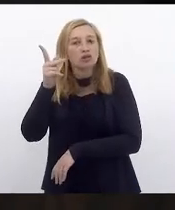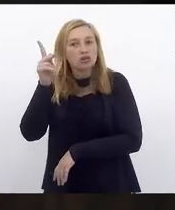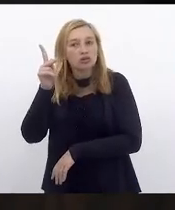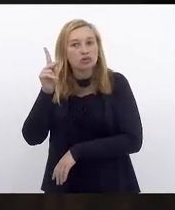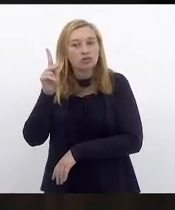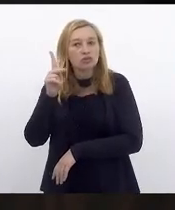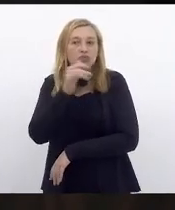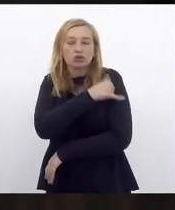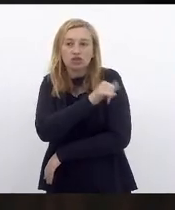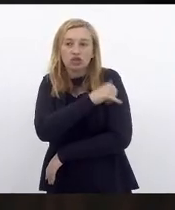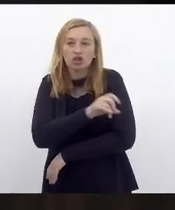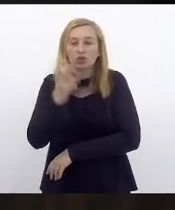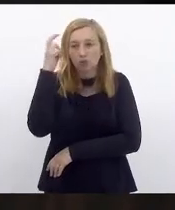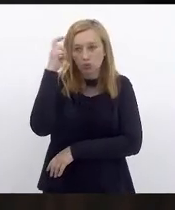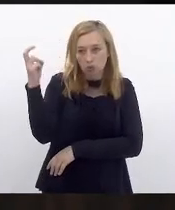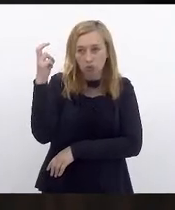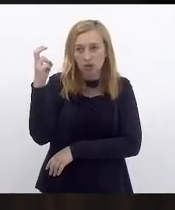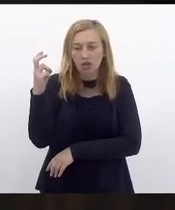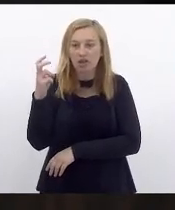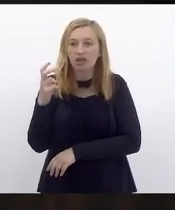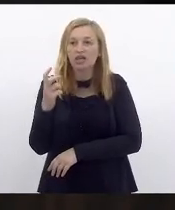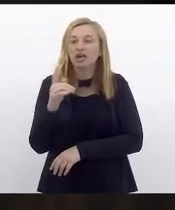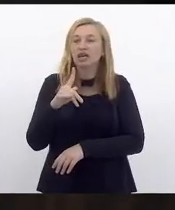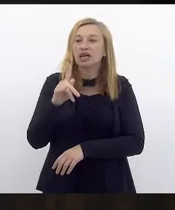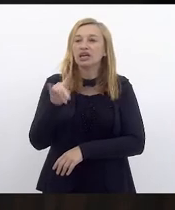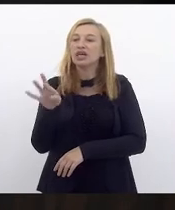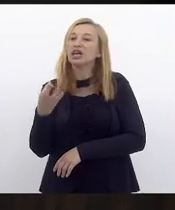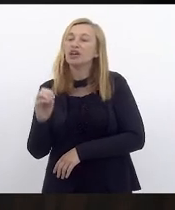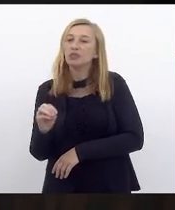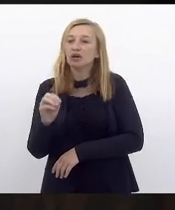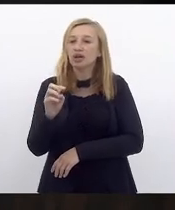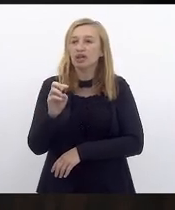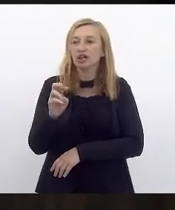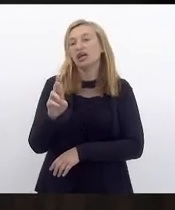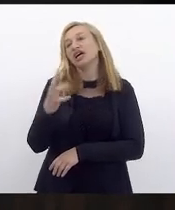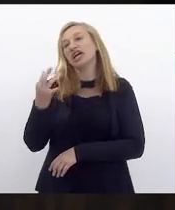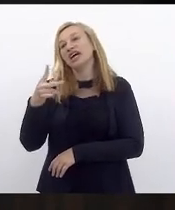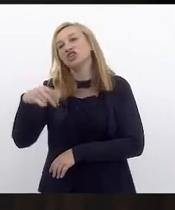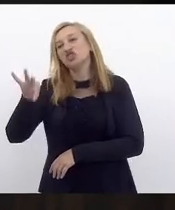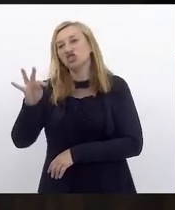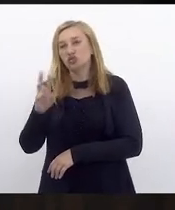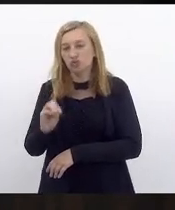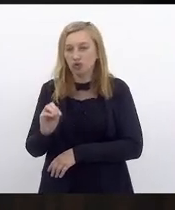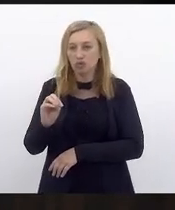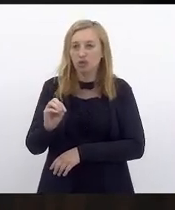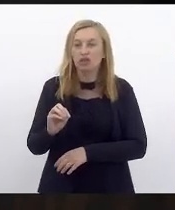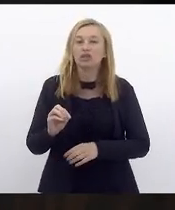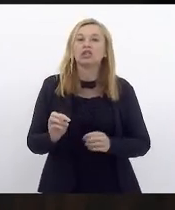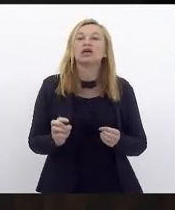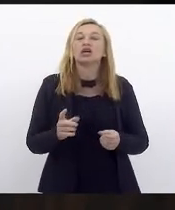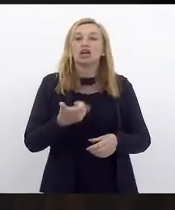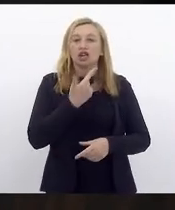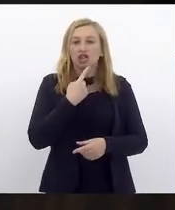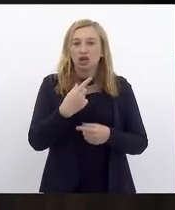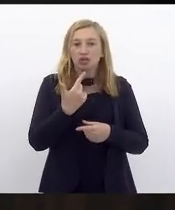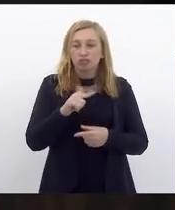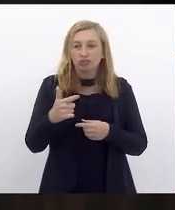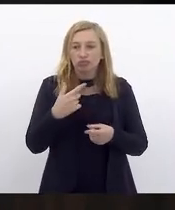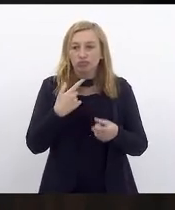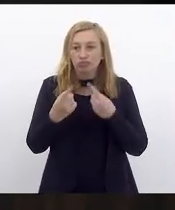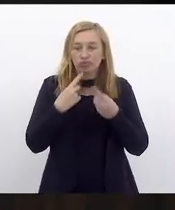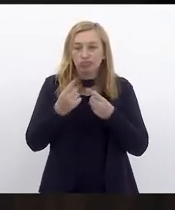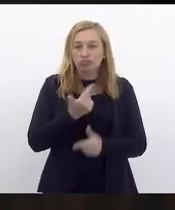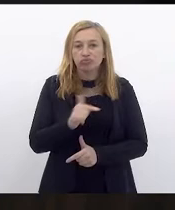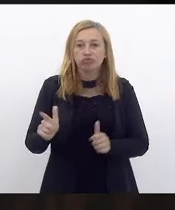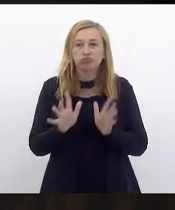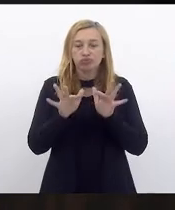preservação cultural, Grêmio Recreativo e Escola de Samba Portela. Em discussão. Não havendo quem queira discutir, encerrada a discussão. Em